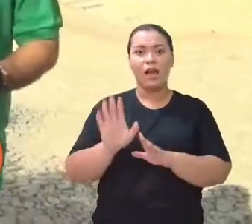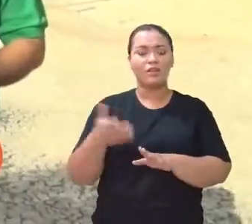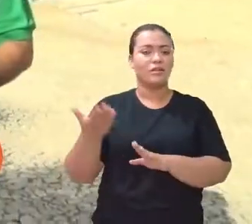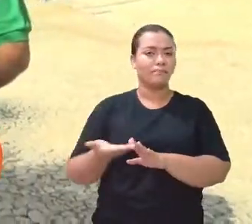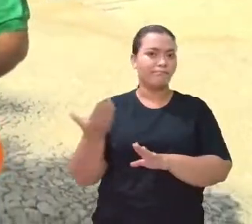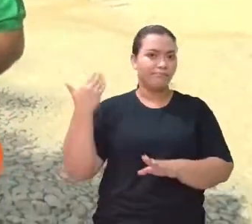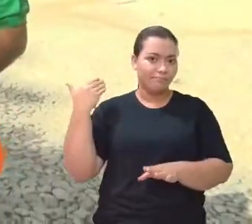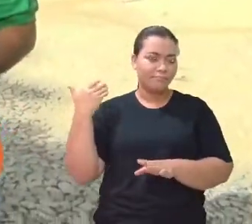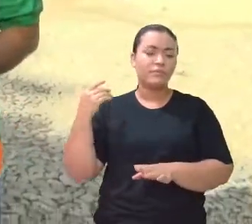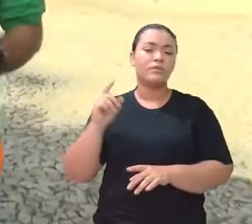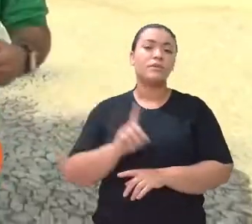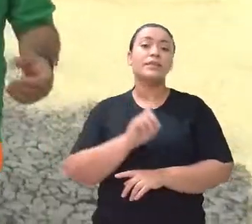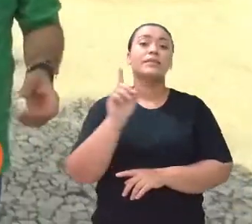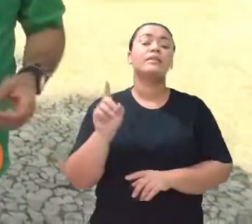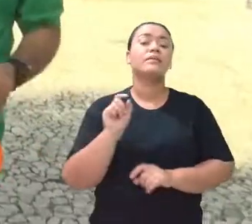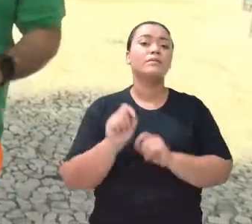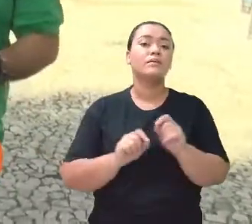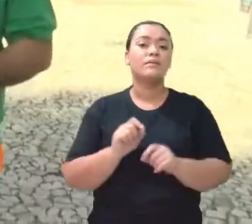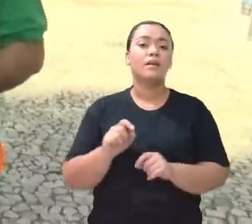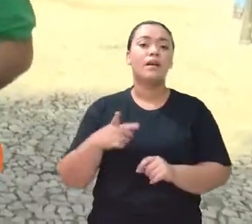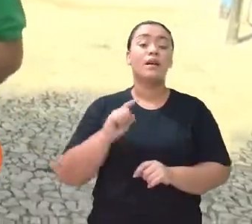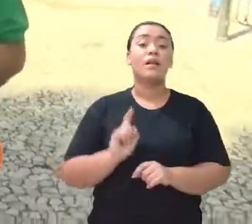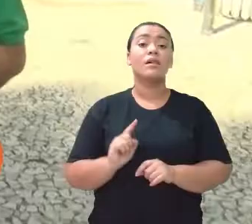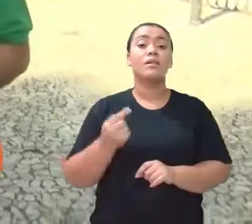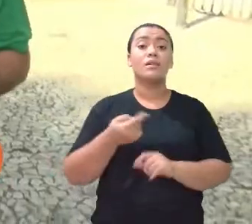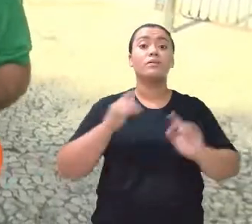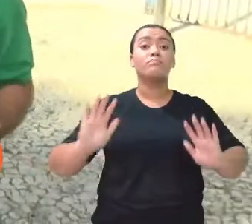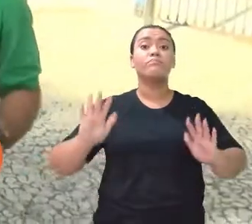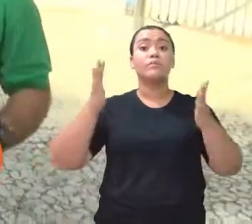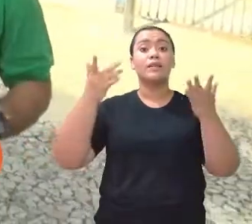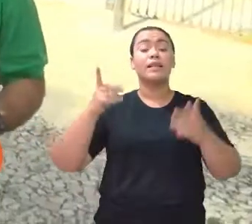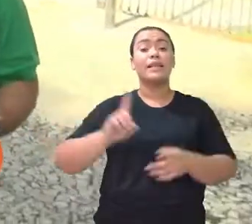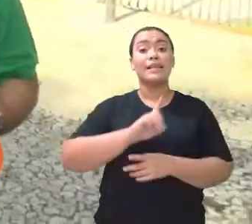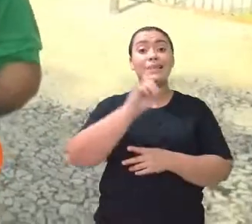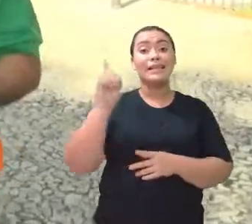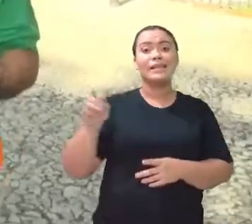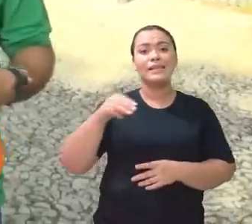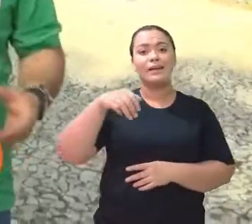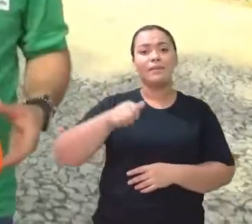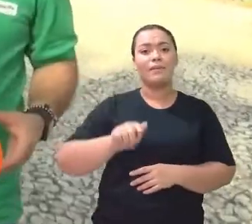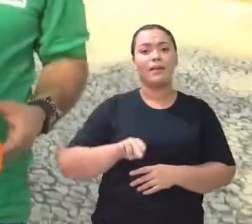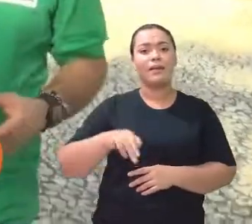agora, é o dia onde nós comemoramos a data magna